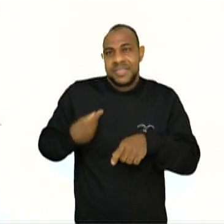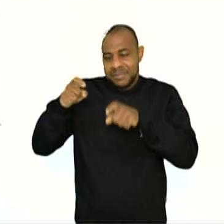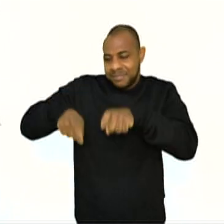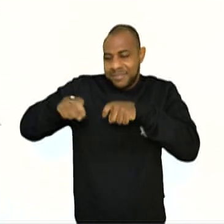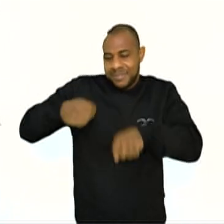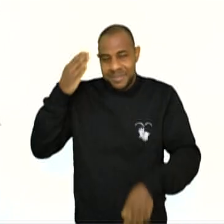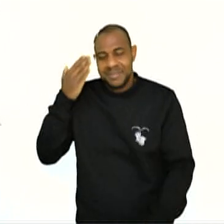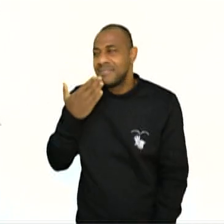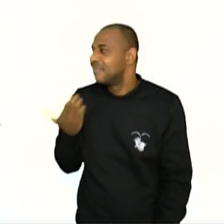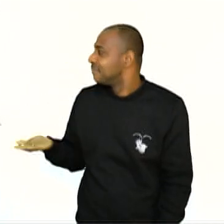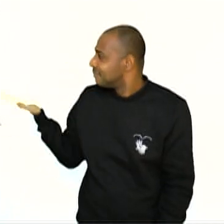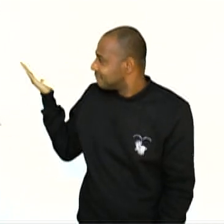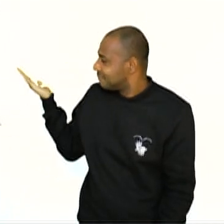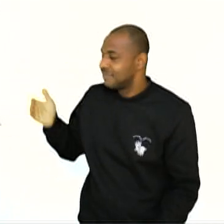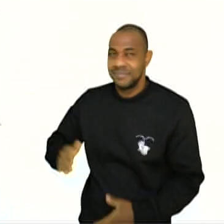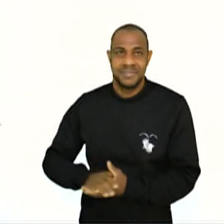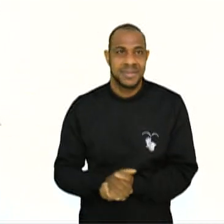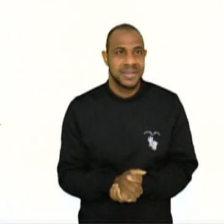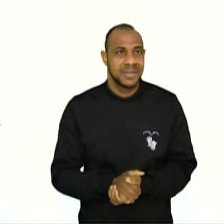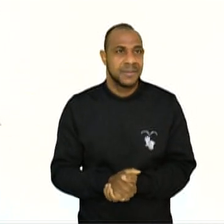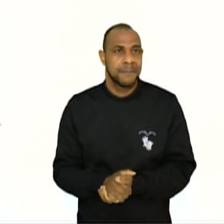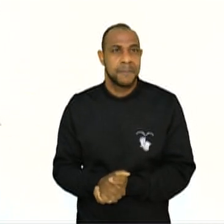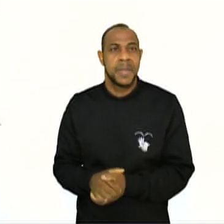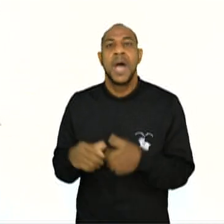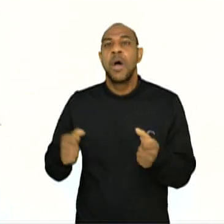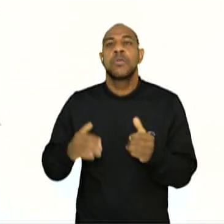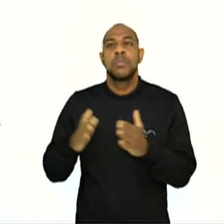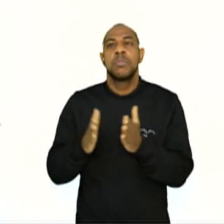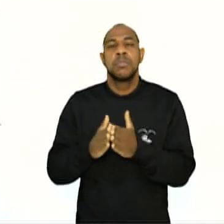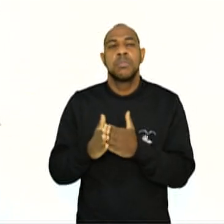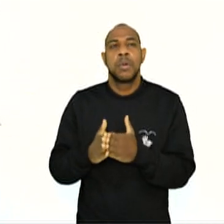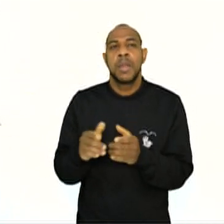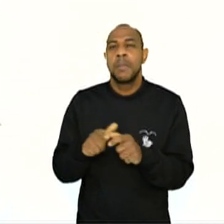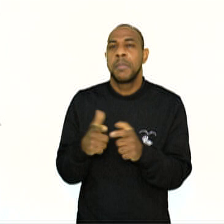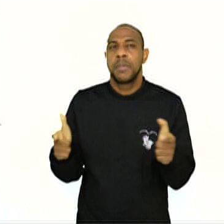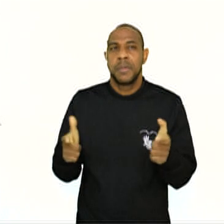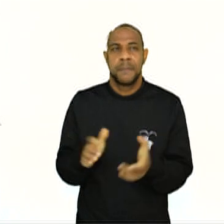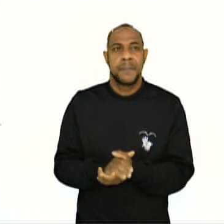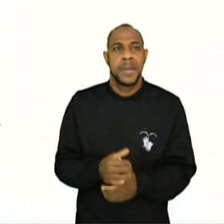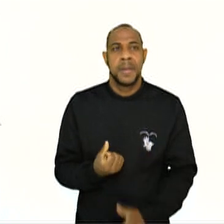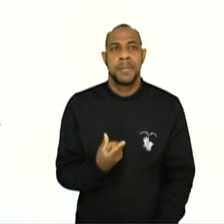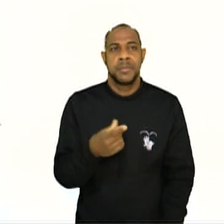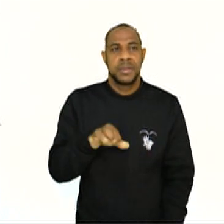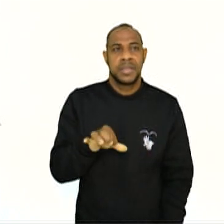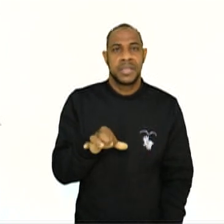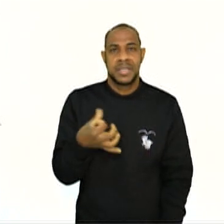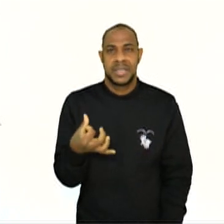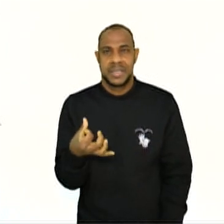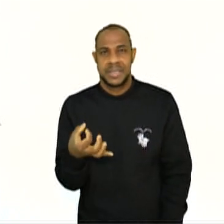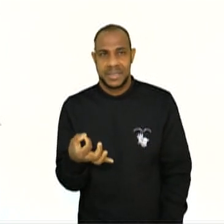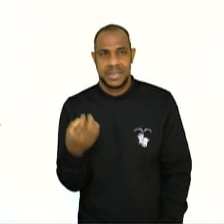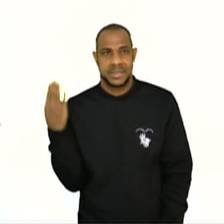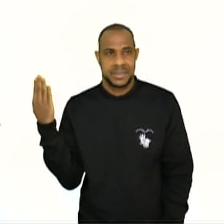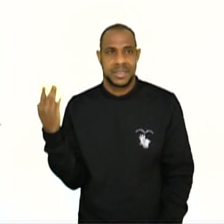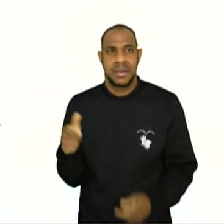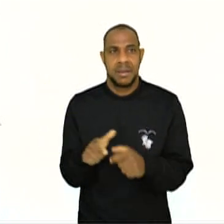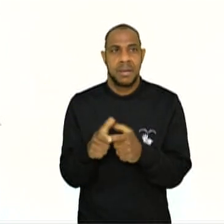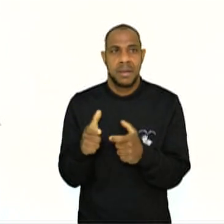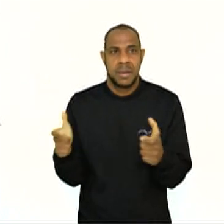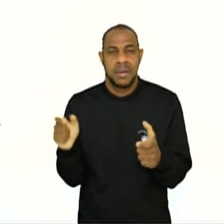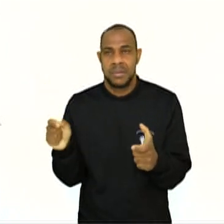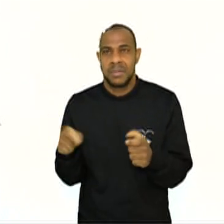domicílio, né, onde que mora a maior parte da população. Até 1960, por favor, observe, a maior parte da